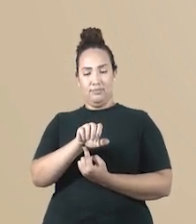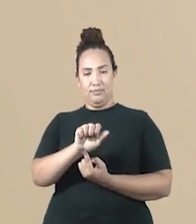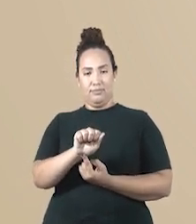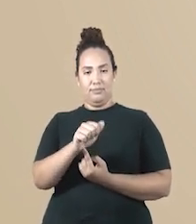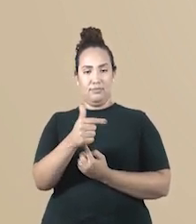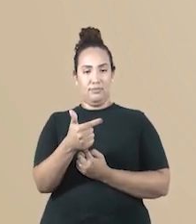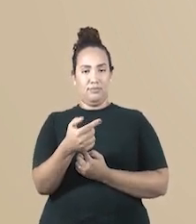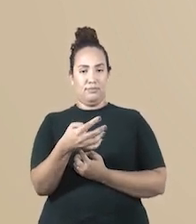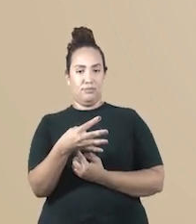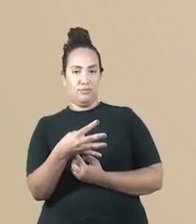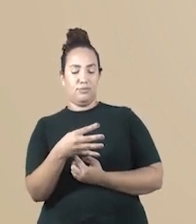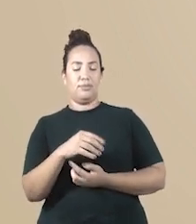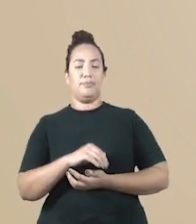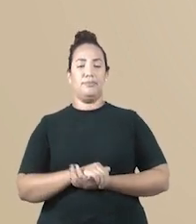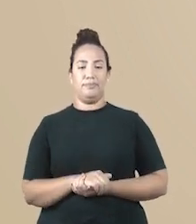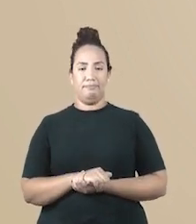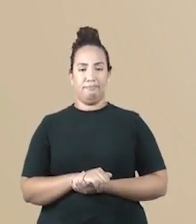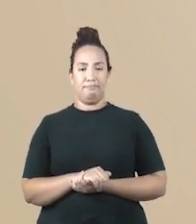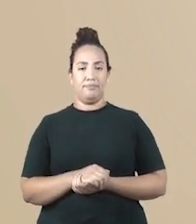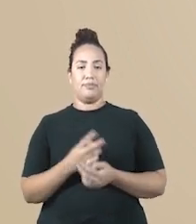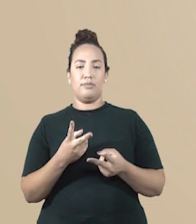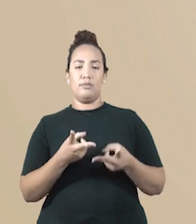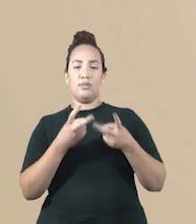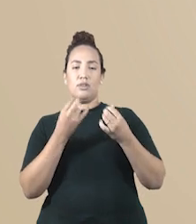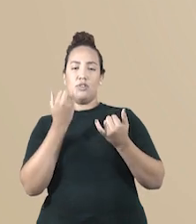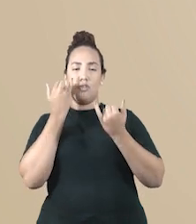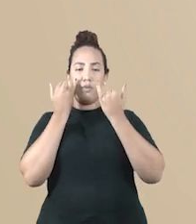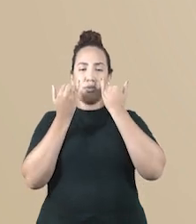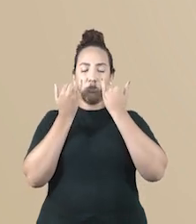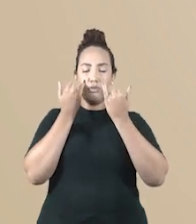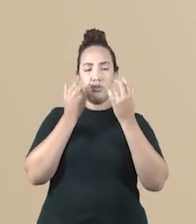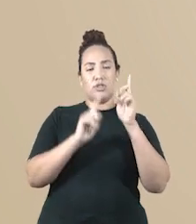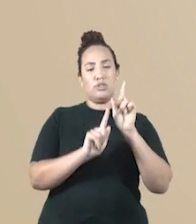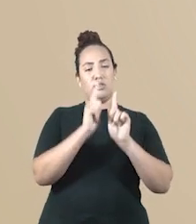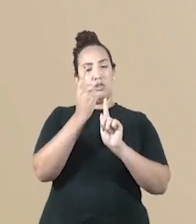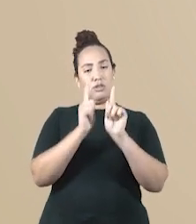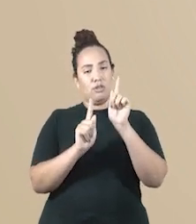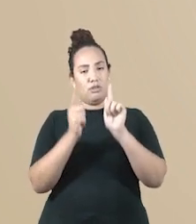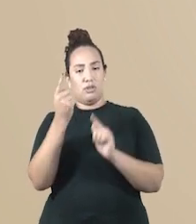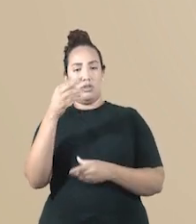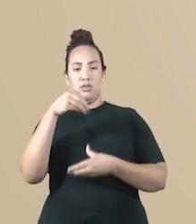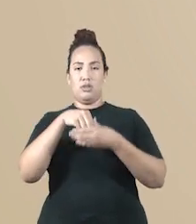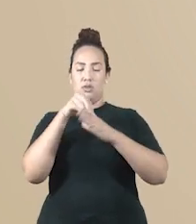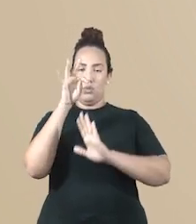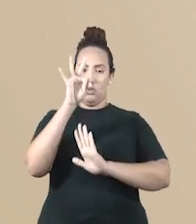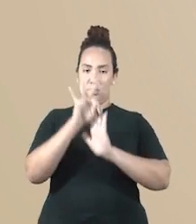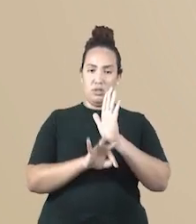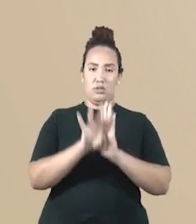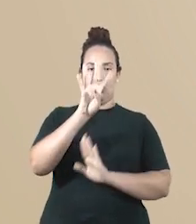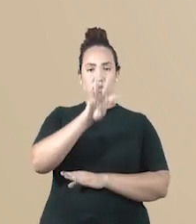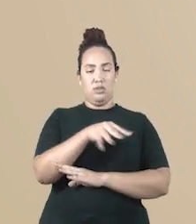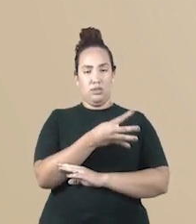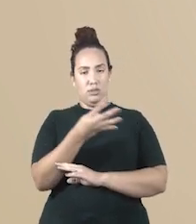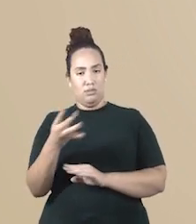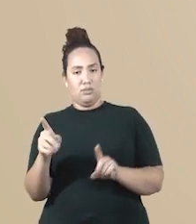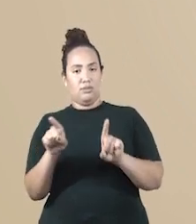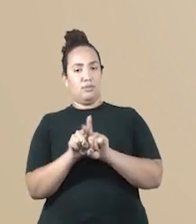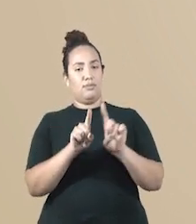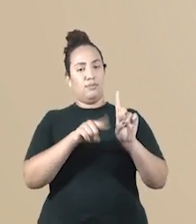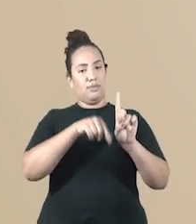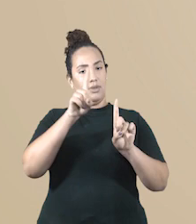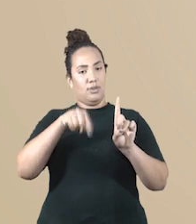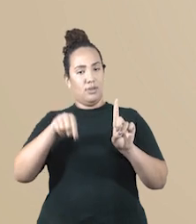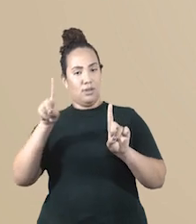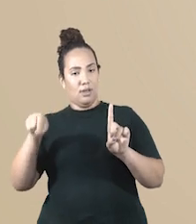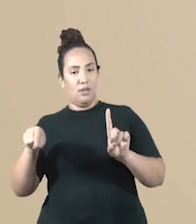EF05-MA24. Interpretar dados estatísticos interpretados em textos, tabelas e gráficos, colunas